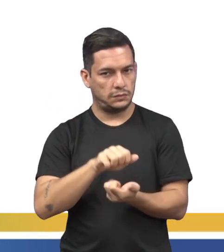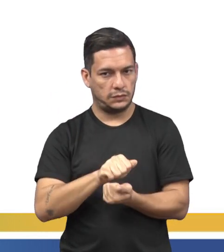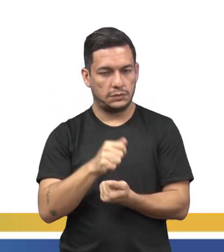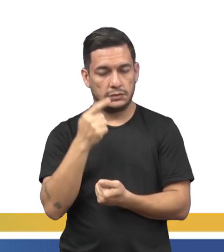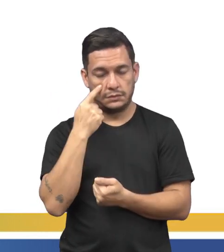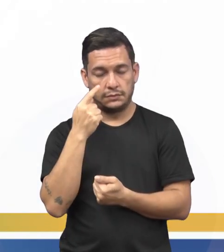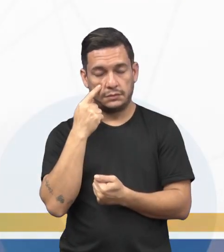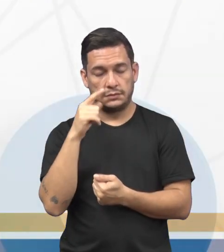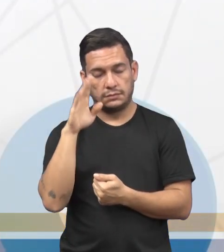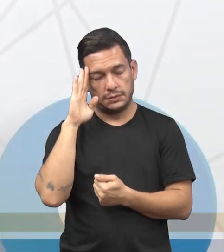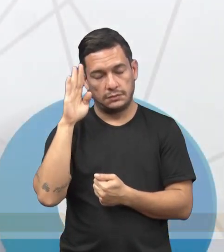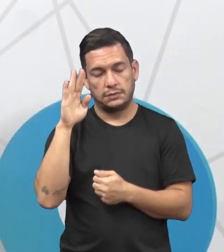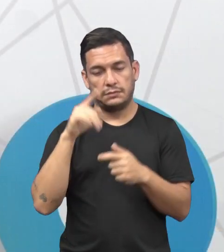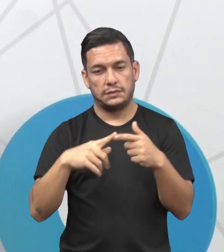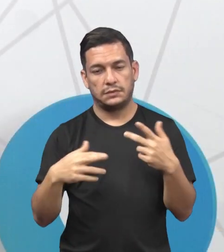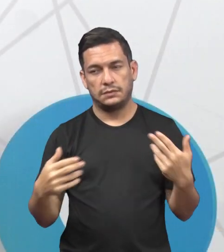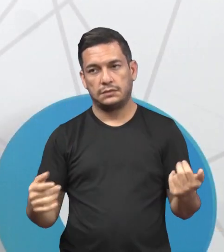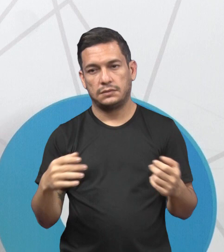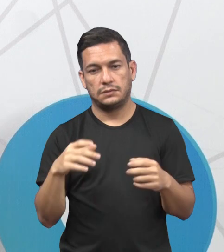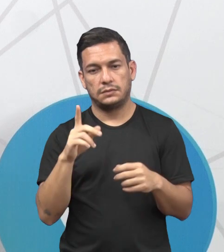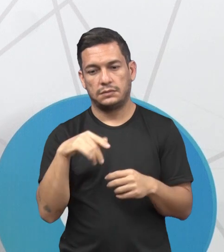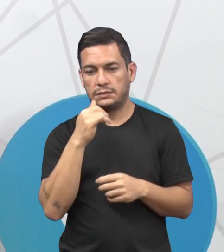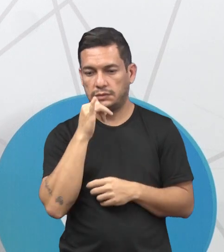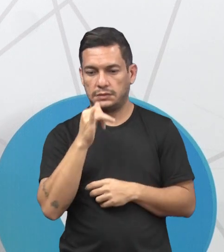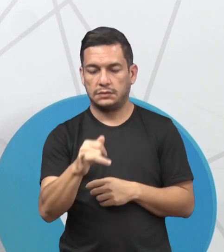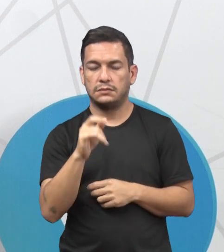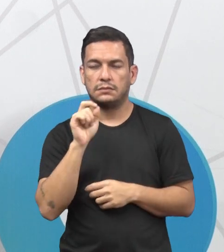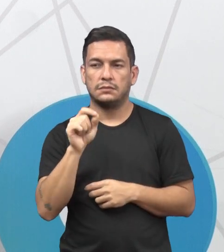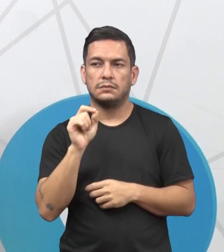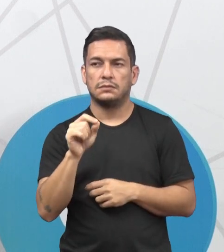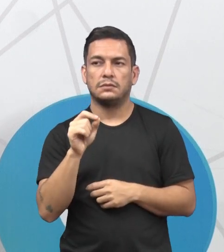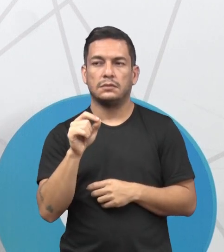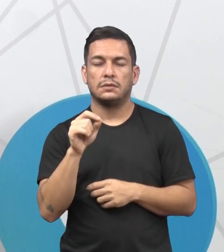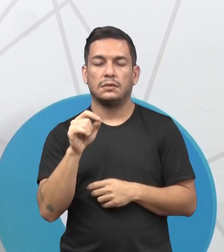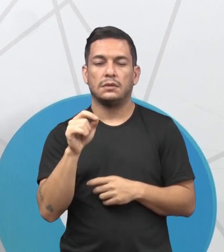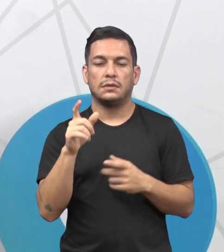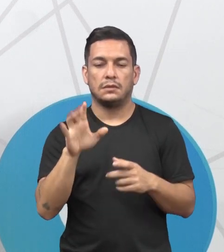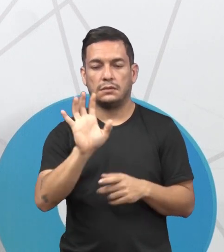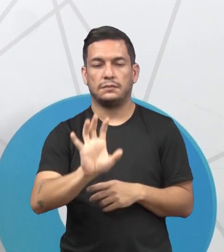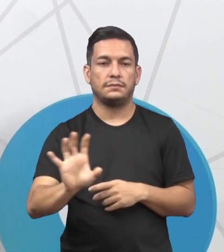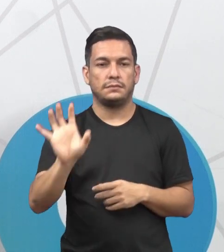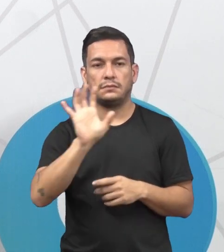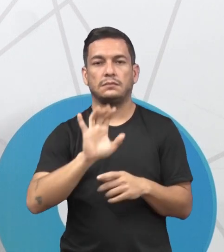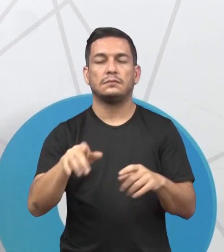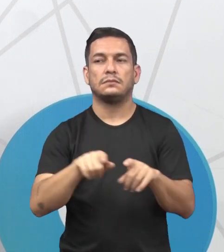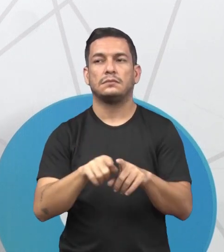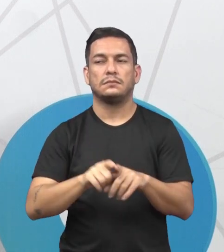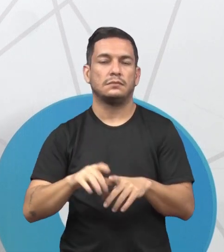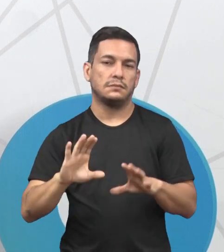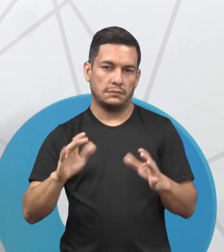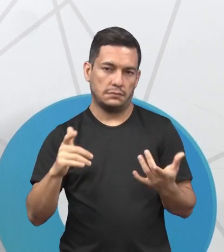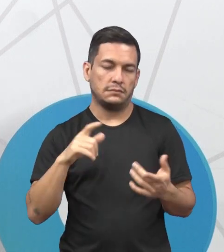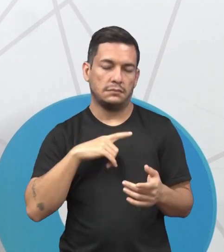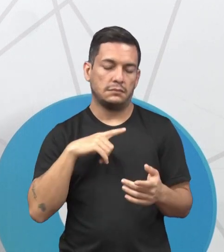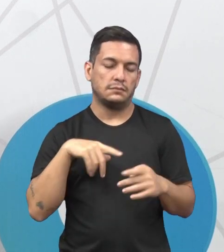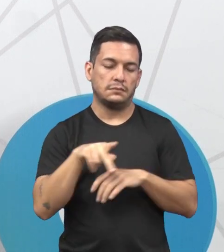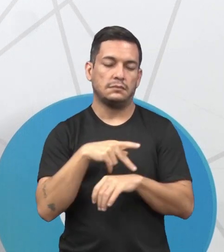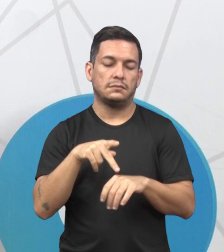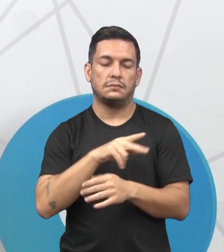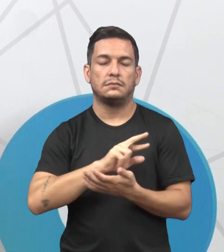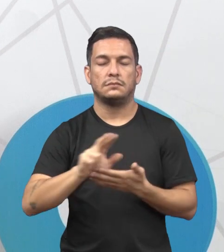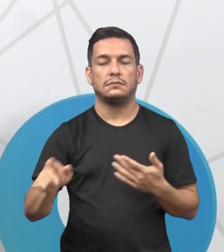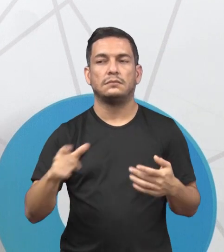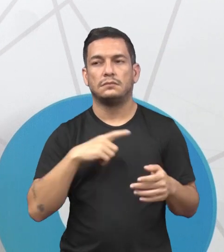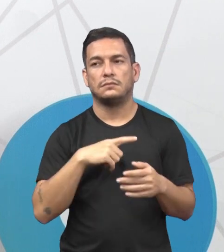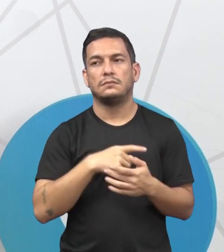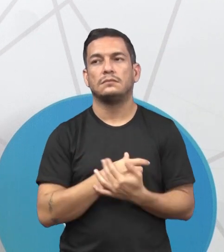Então veja só, a principal fonte de energia está situada em uma região e é lógico que vários países crescem o olho sobre